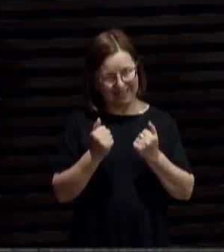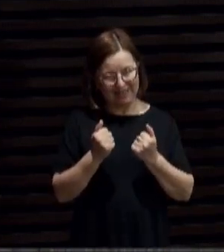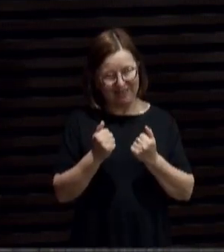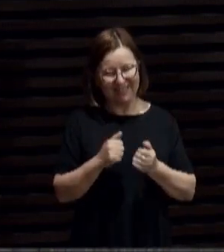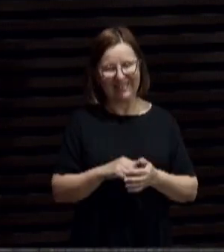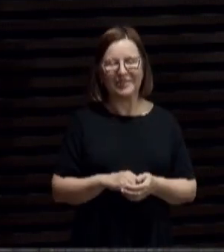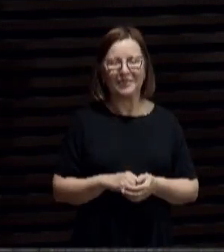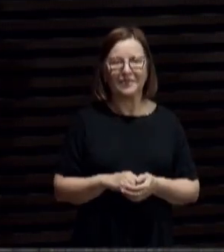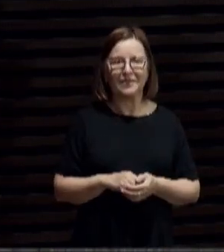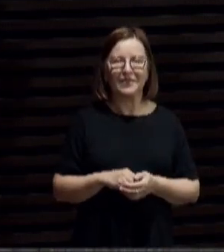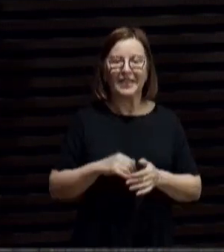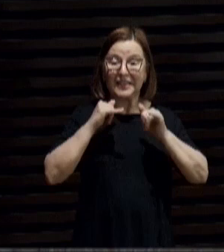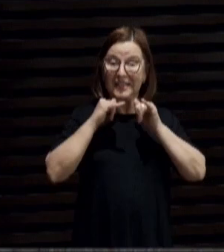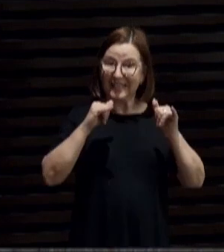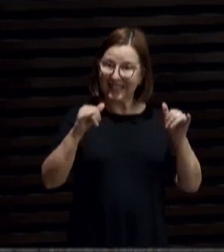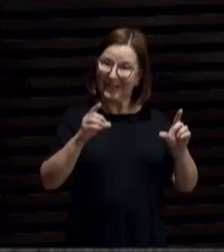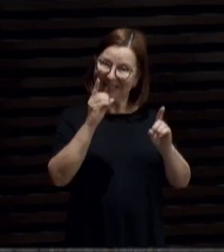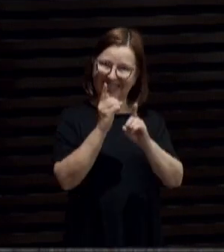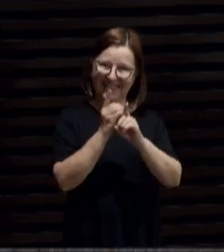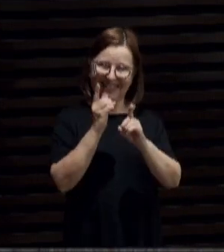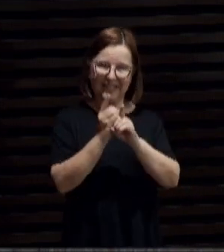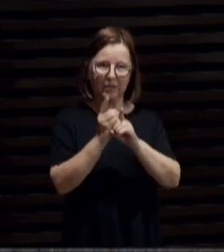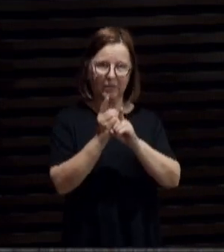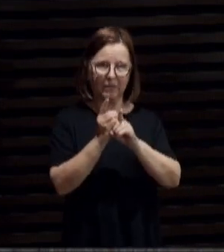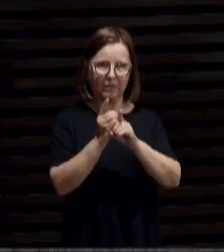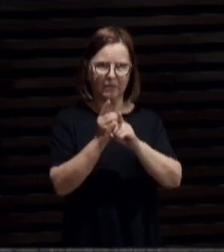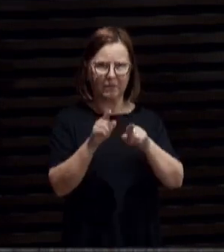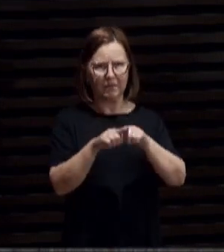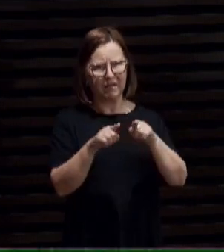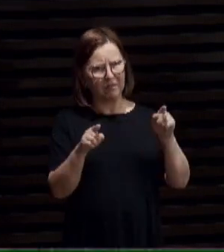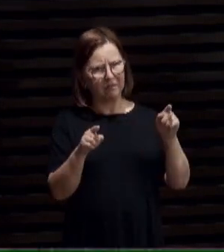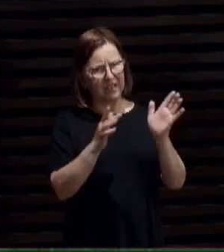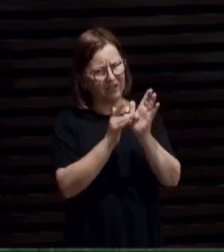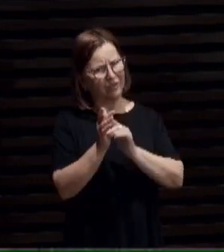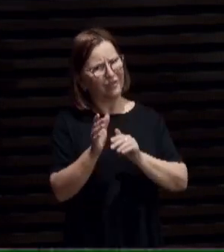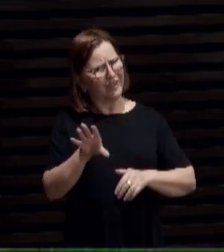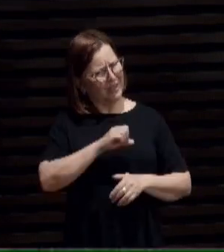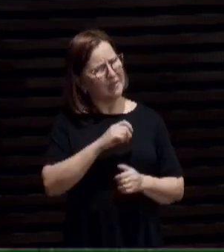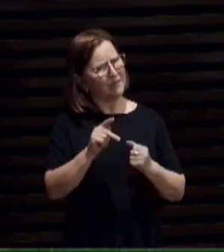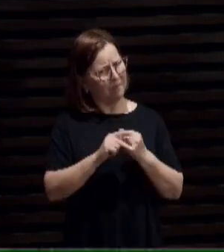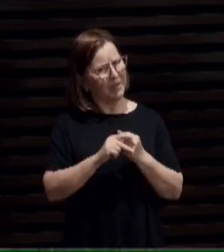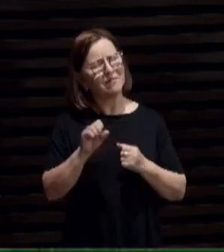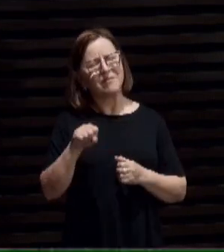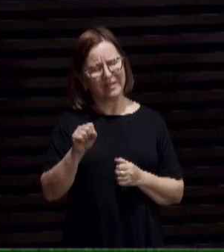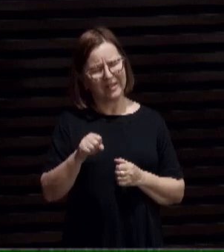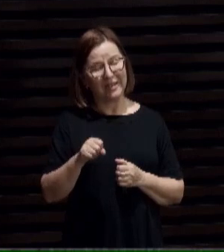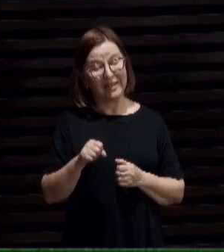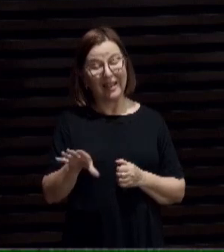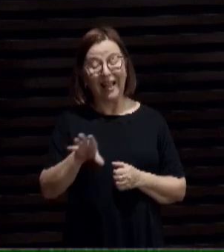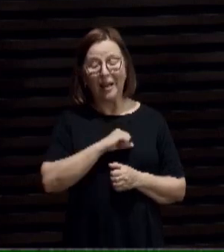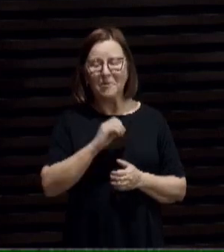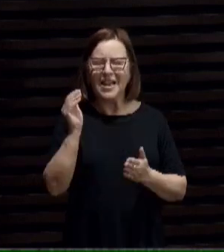Ele dizia, o discípulo, será que Jesus não amava Pedro? Amava, amava todo, amou-os até o